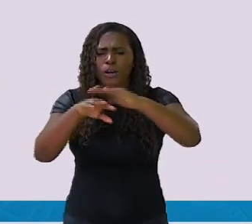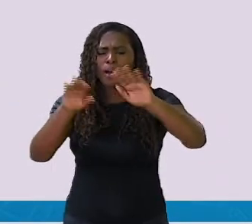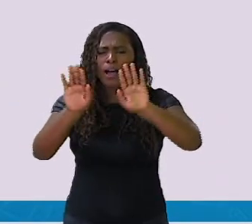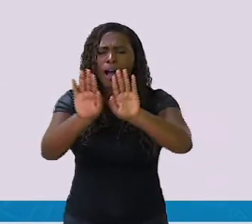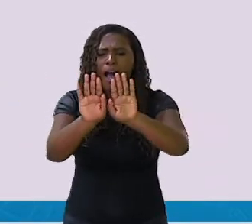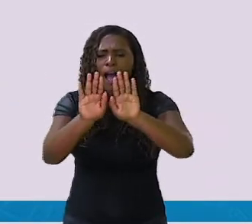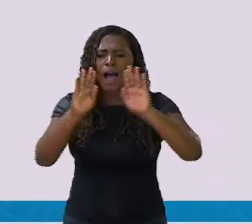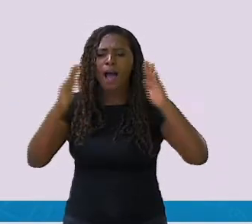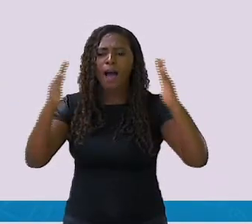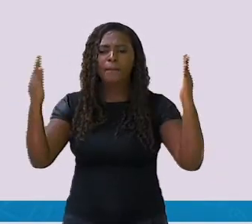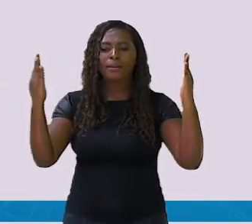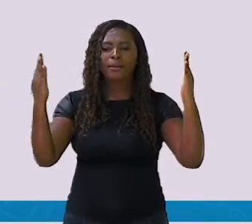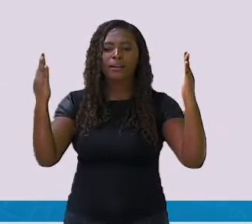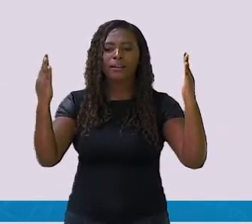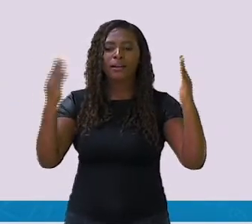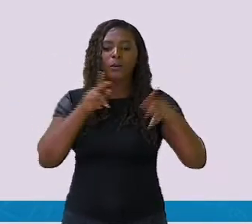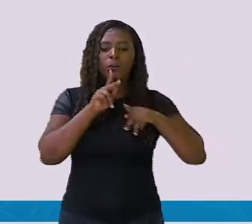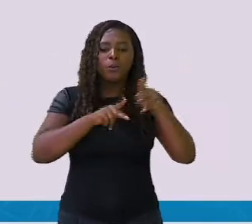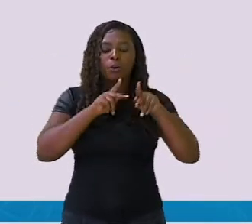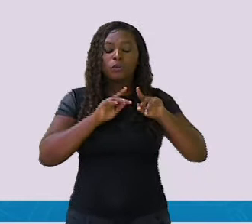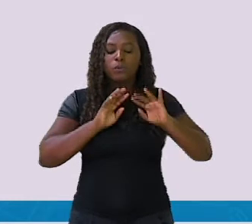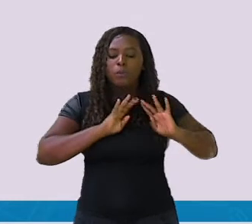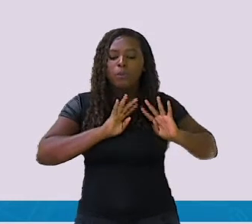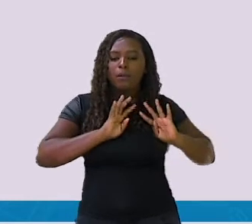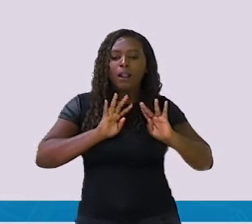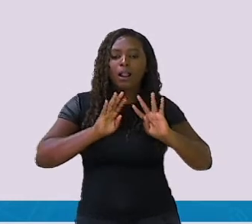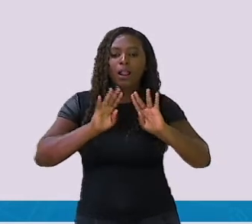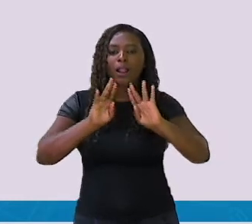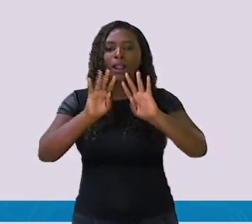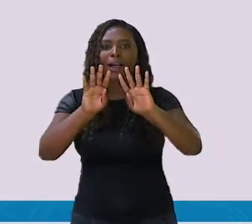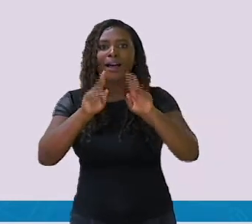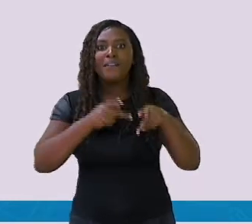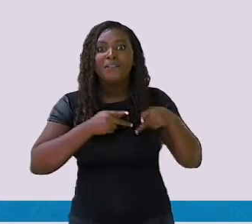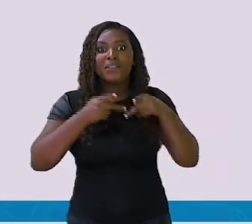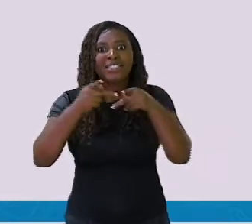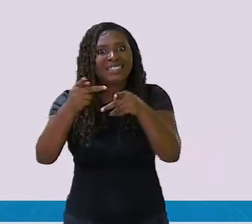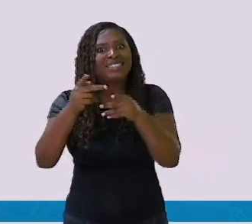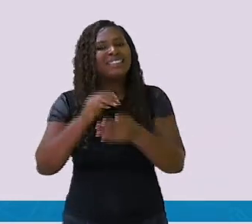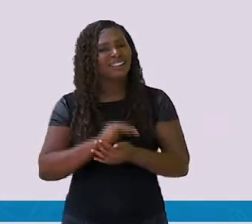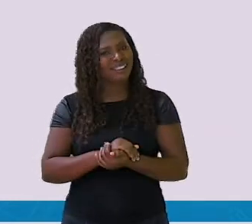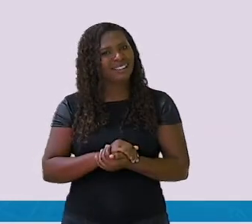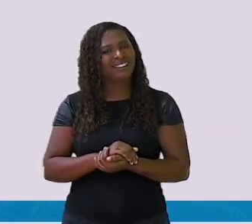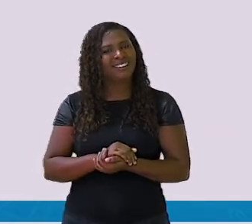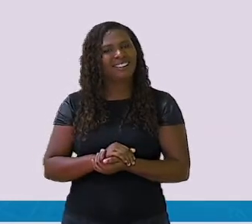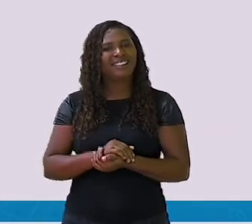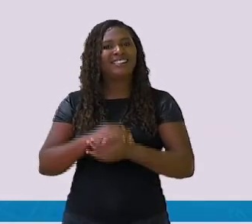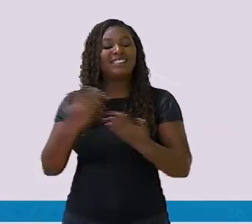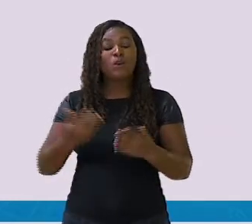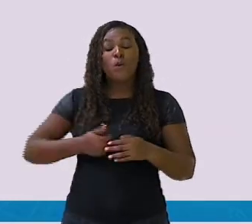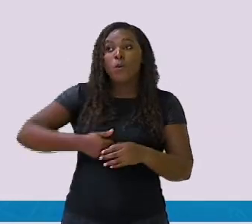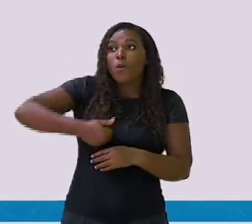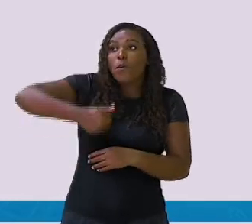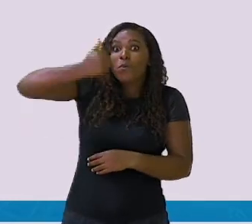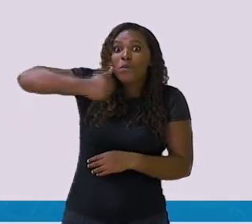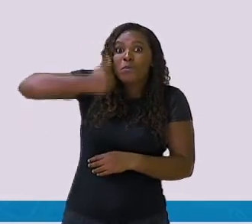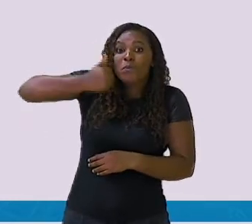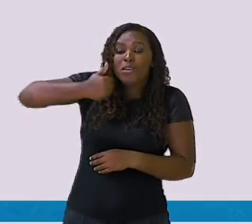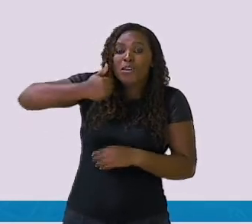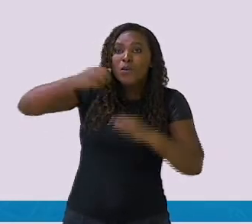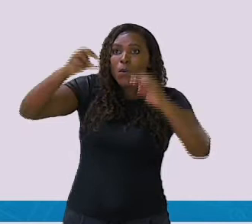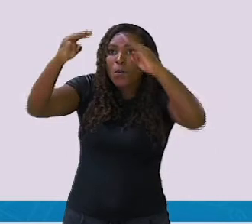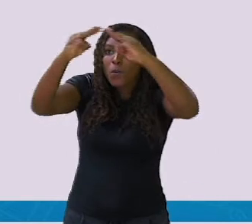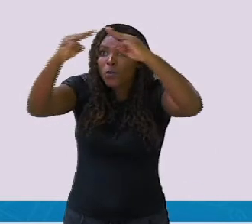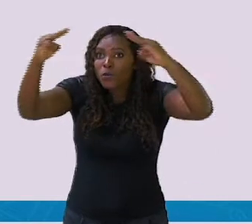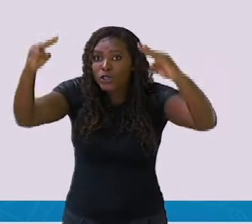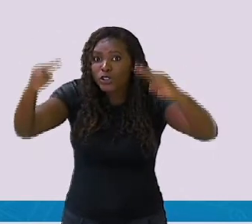ganharam espaços os primeiros museus do mundo. Um dos primeiros museus que surgiu no mundo foi